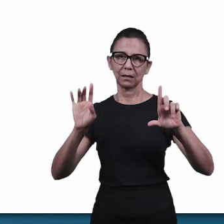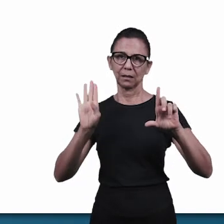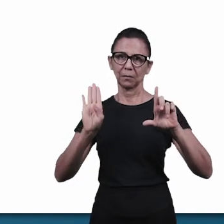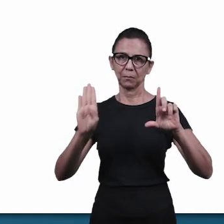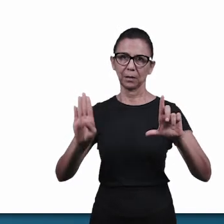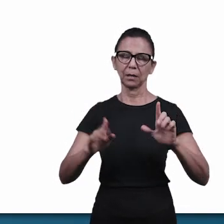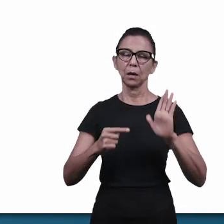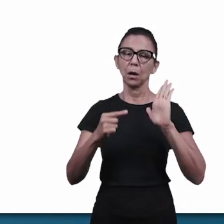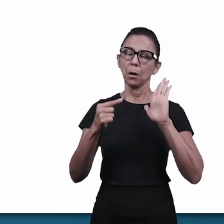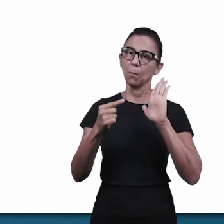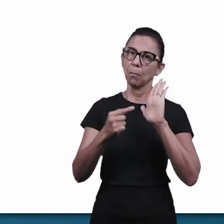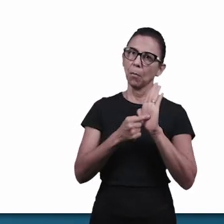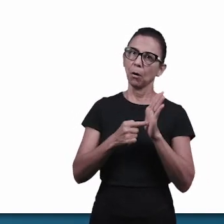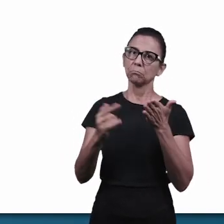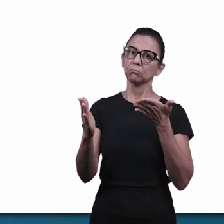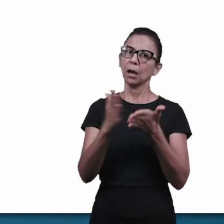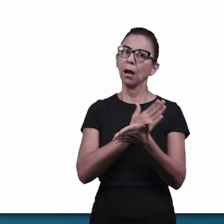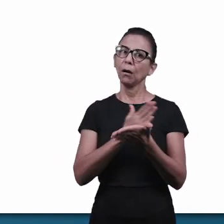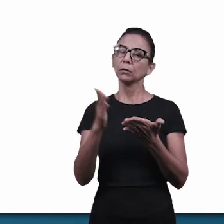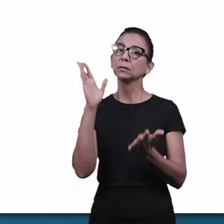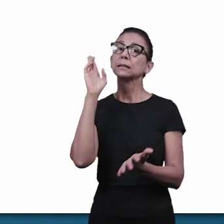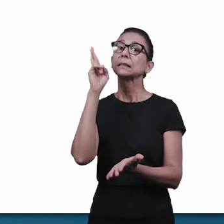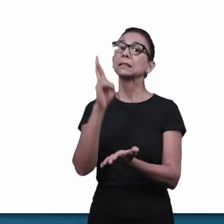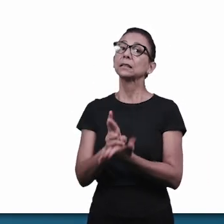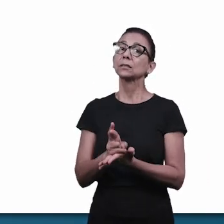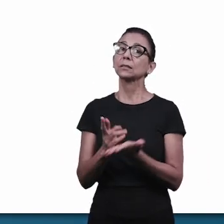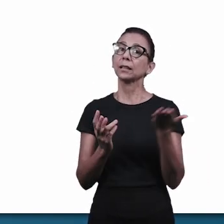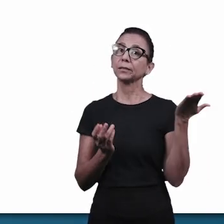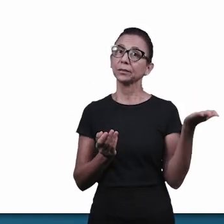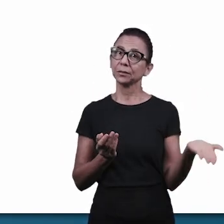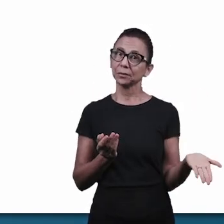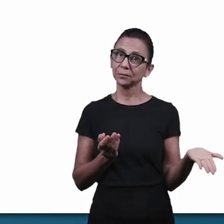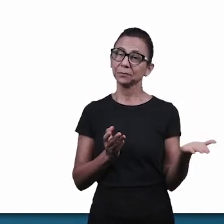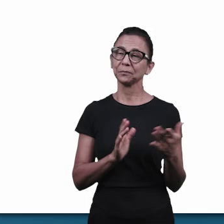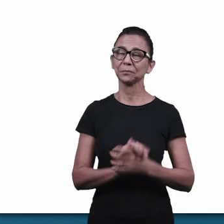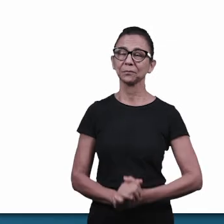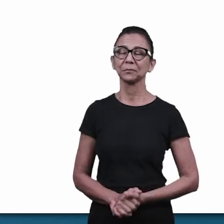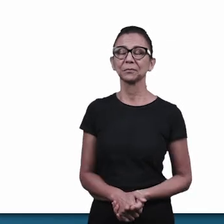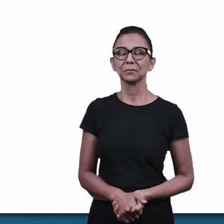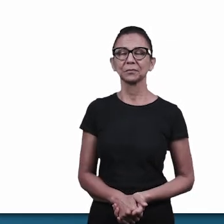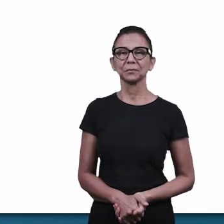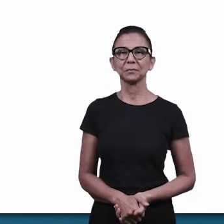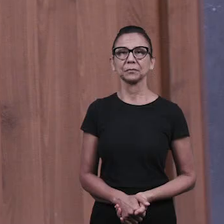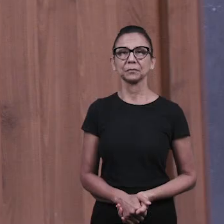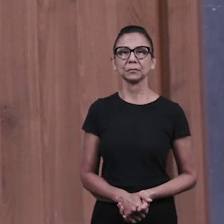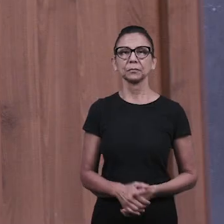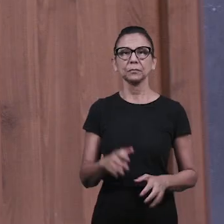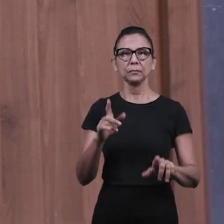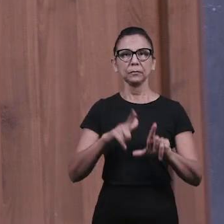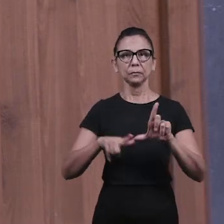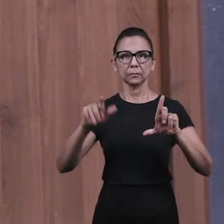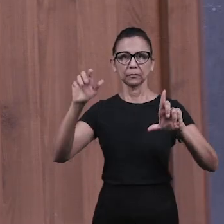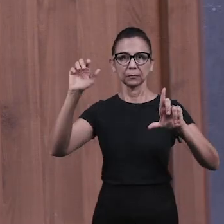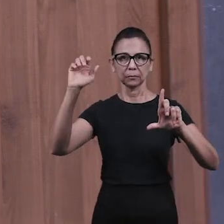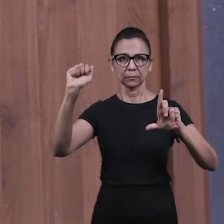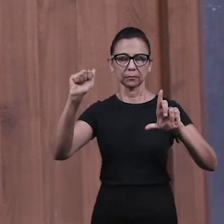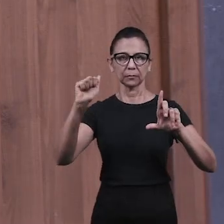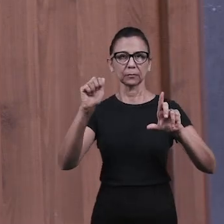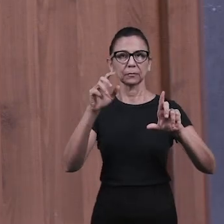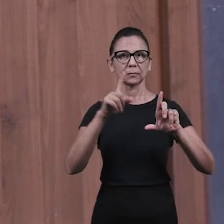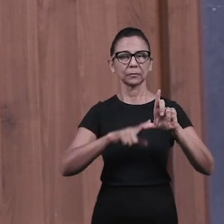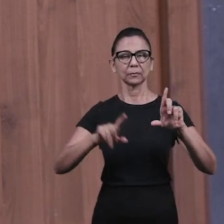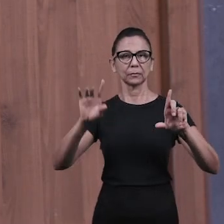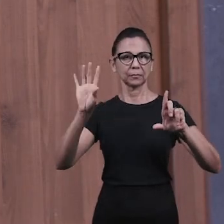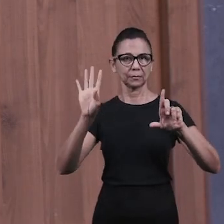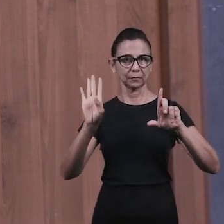seguinte: cite alguns, ou seja, alguns desses resultados. Para responder essa pergunta, a letra A e a letra